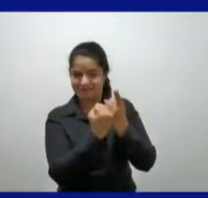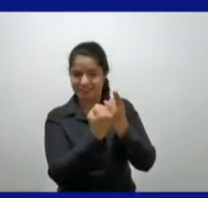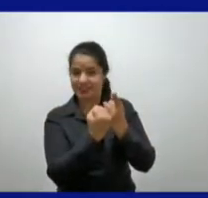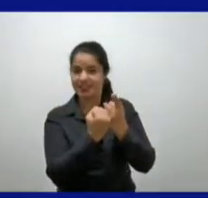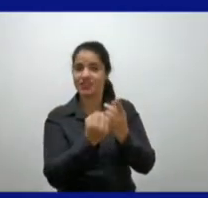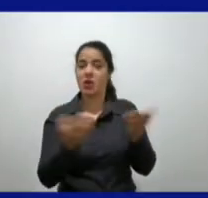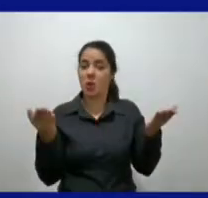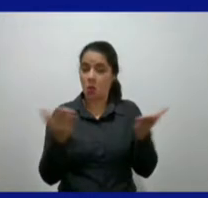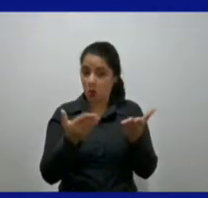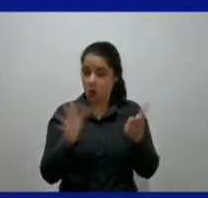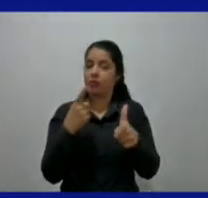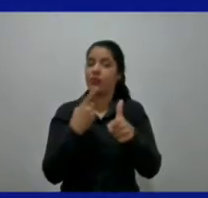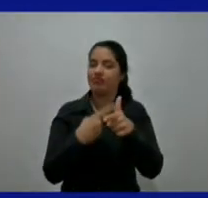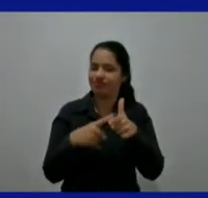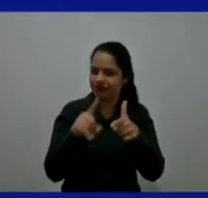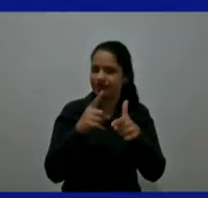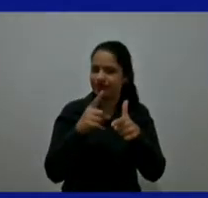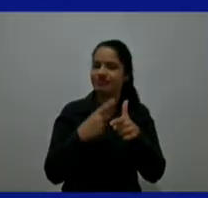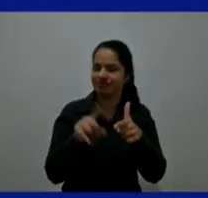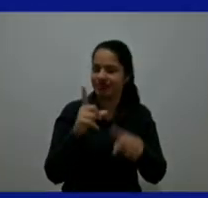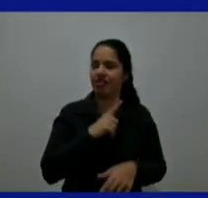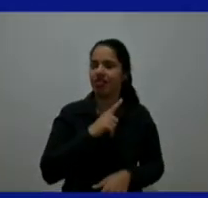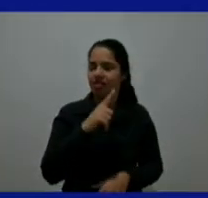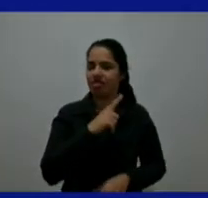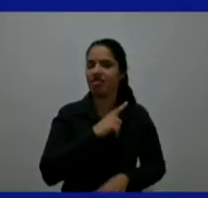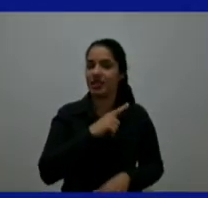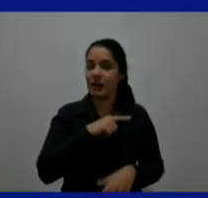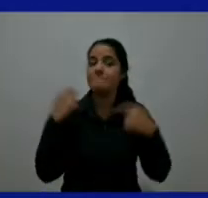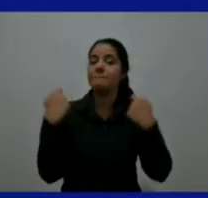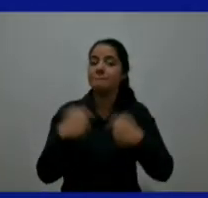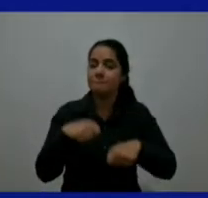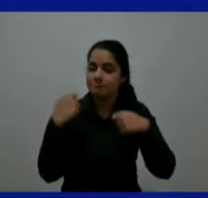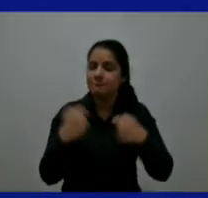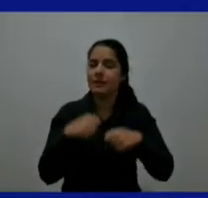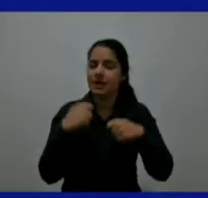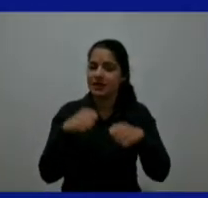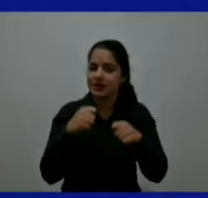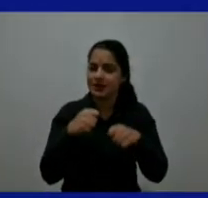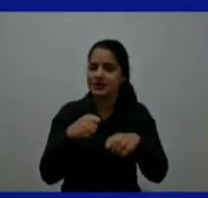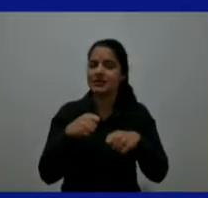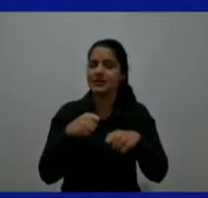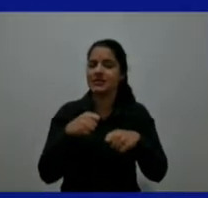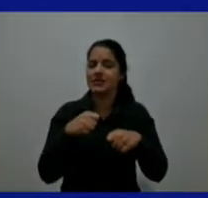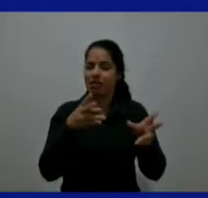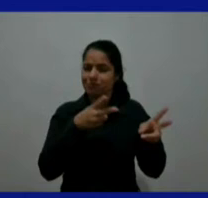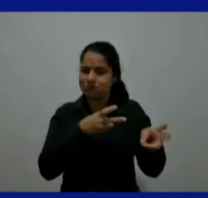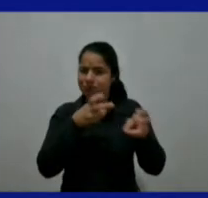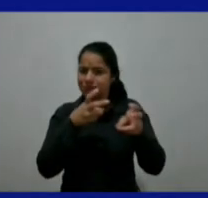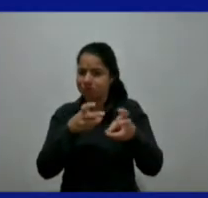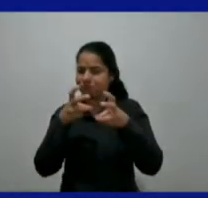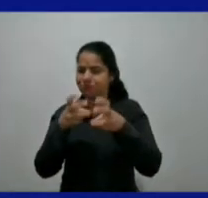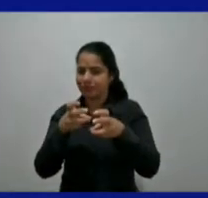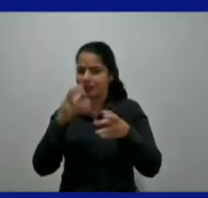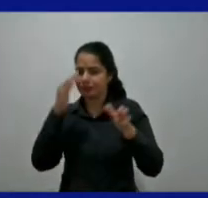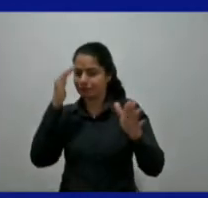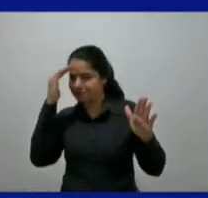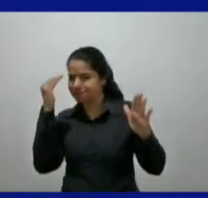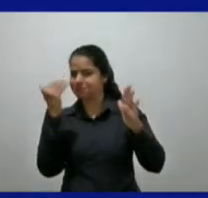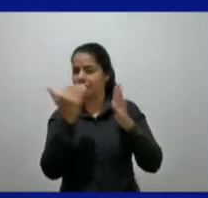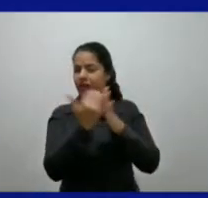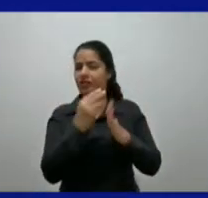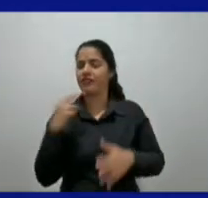é preciso olhar os valores da cidadania das empresas, elas são parte hoje